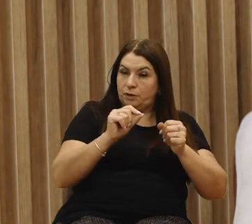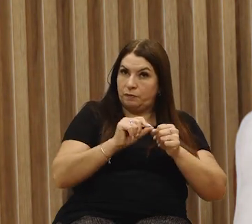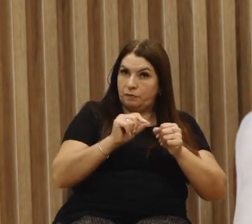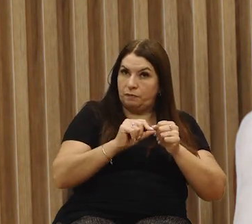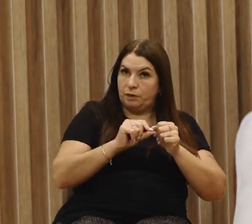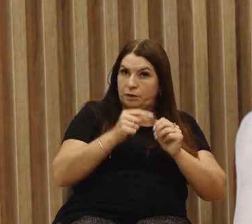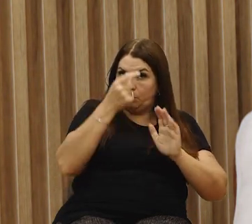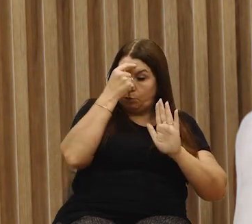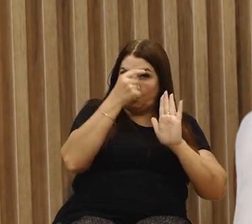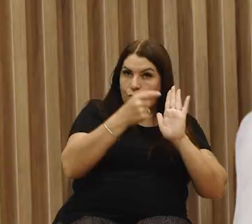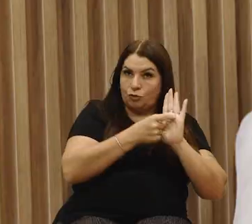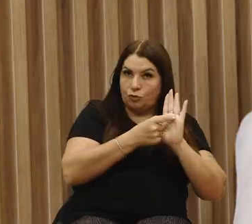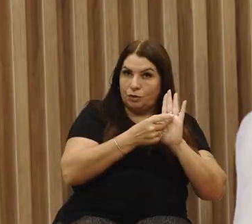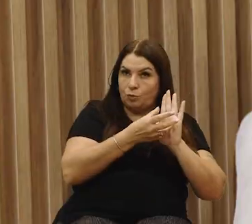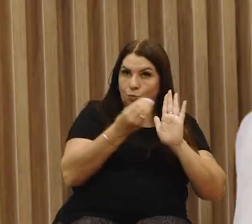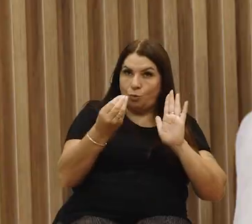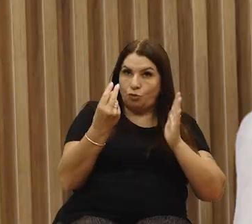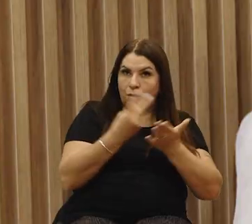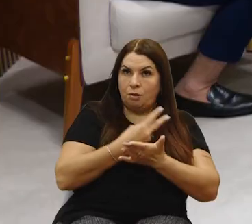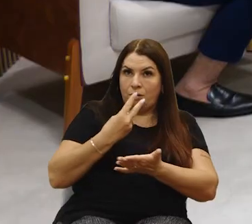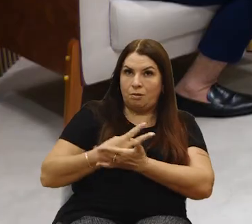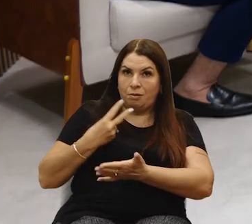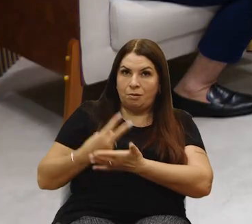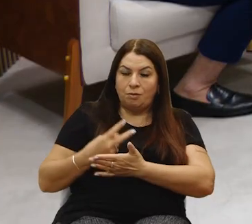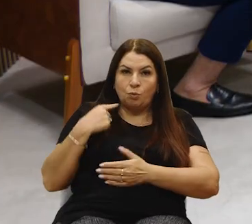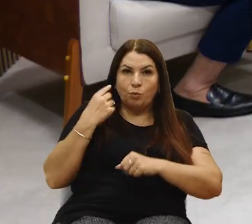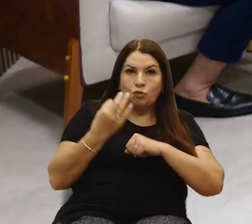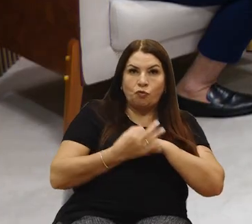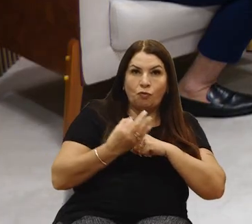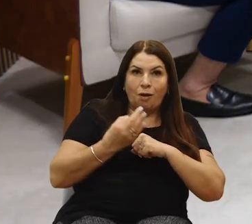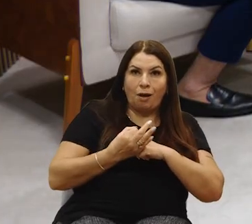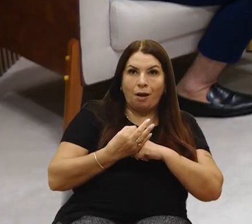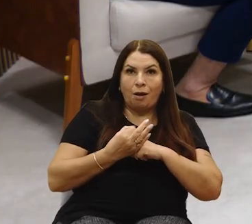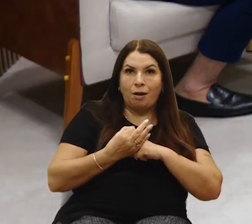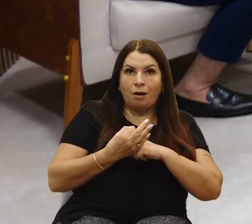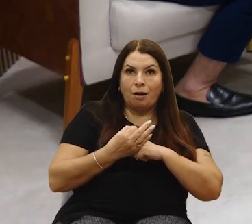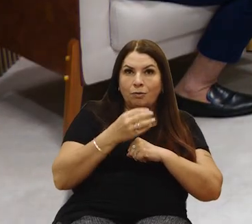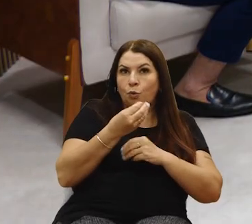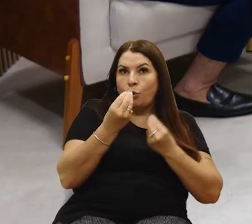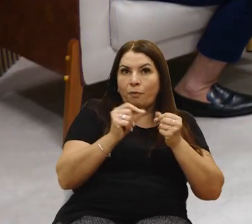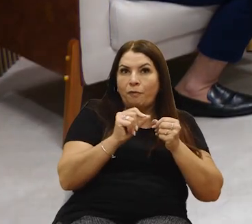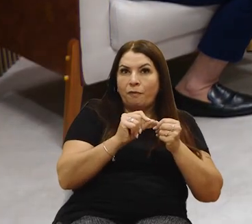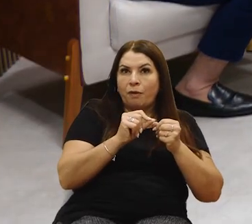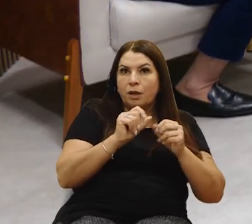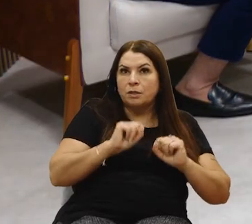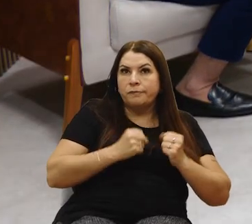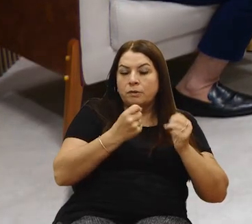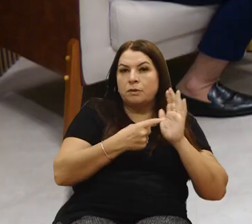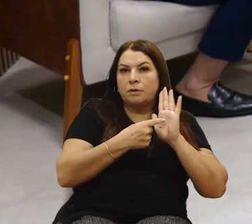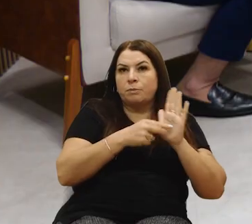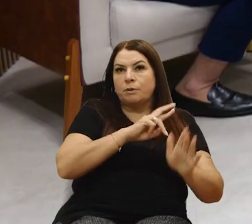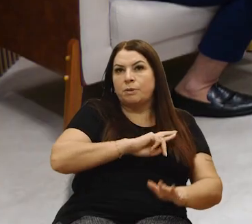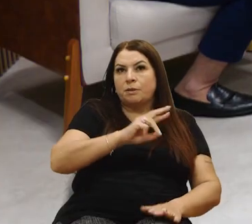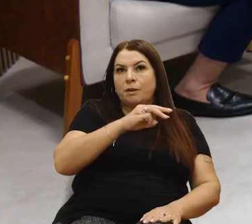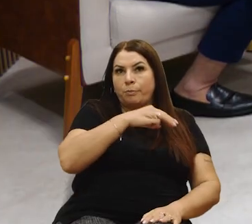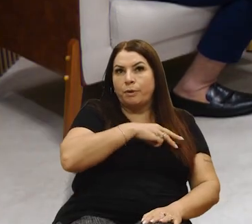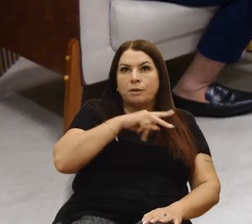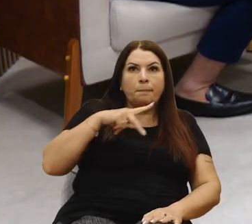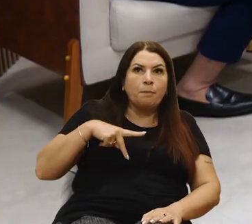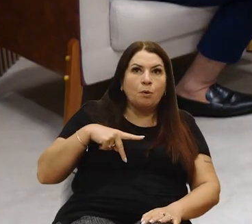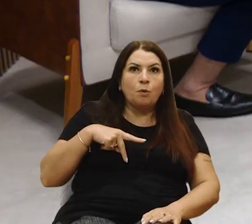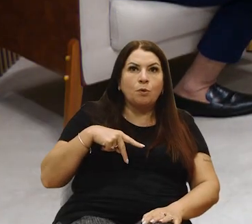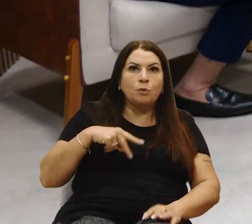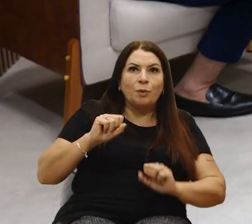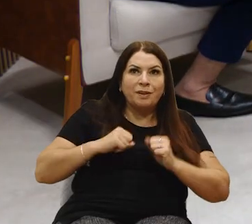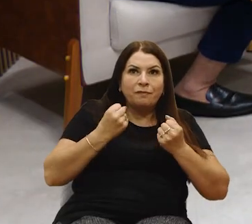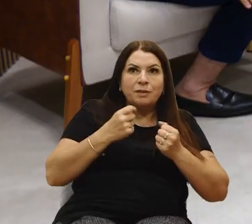por IA, com um monte de erro. Um advogado, como pode ele fazer uma coisa dessa e apresentar ao Ministério Público como